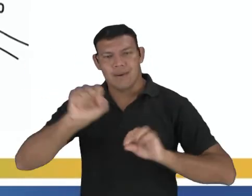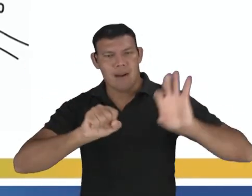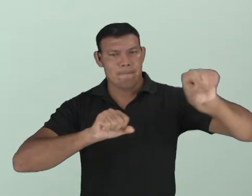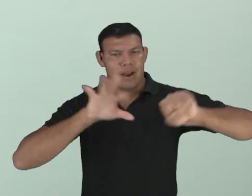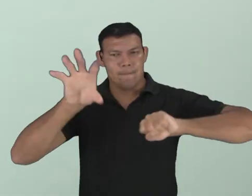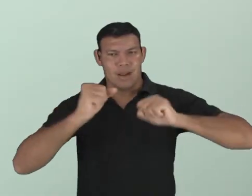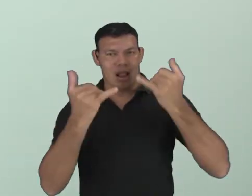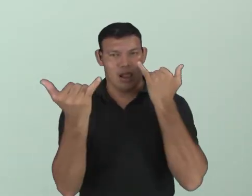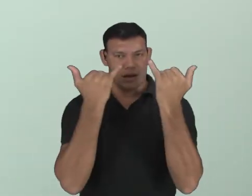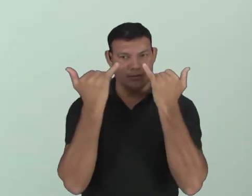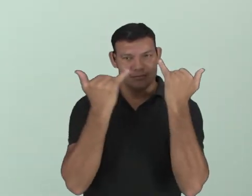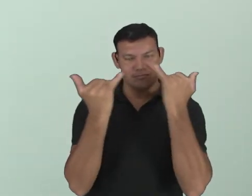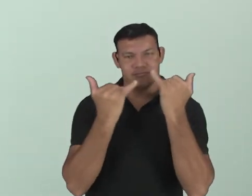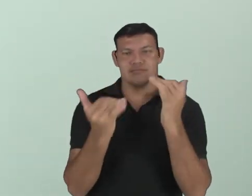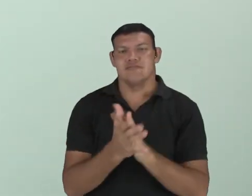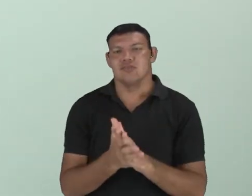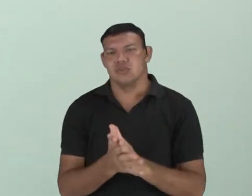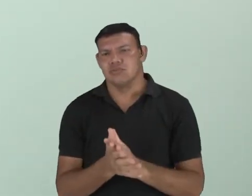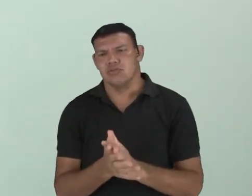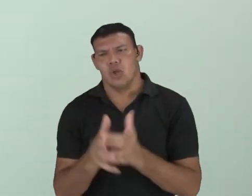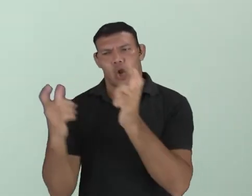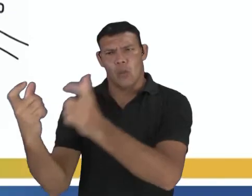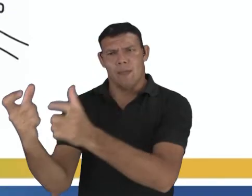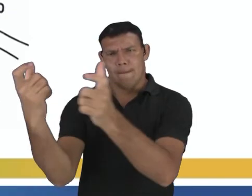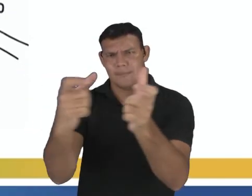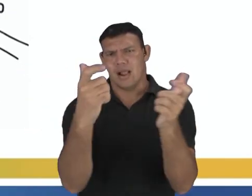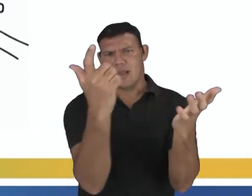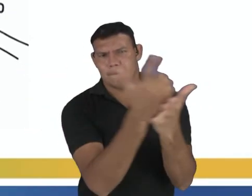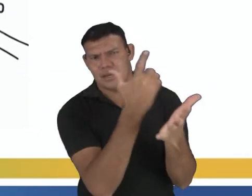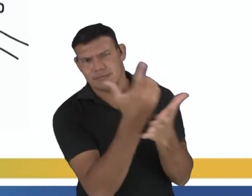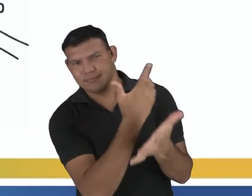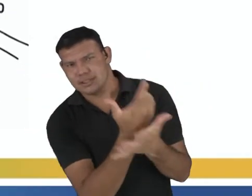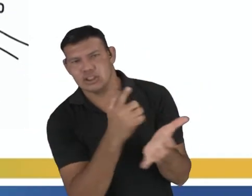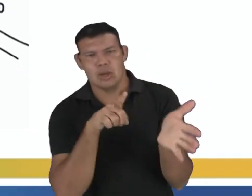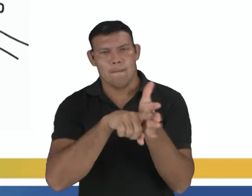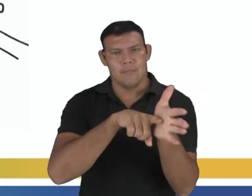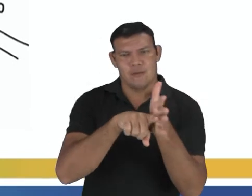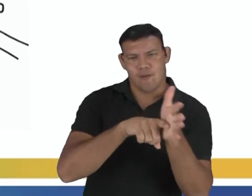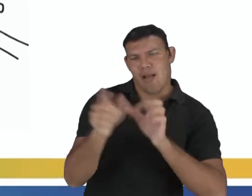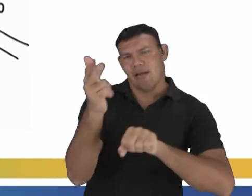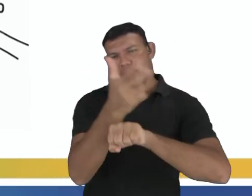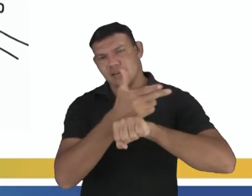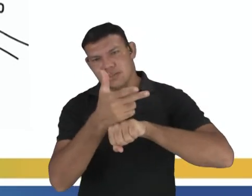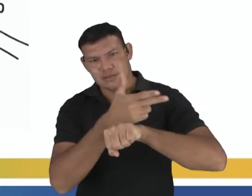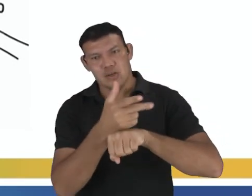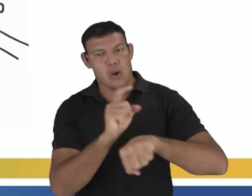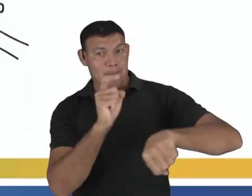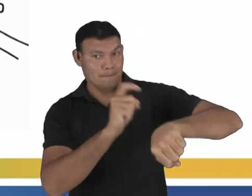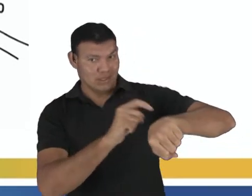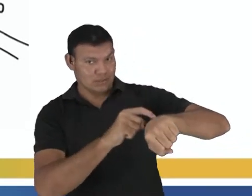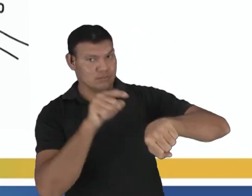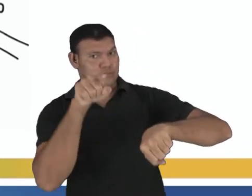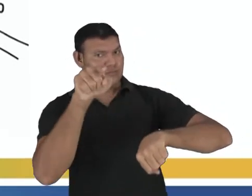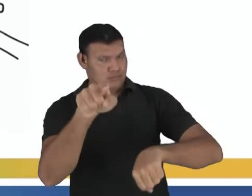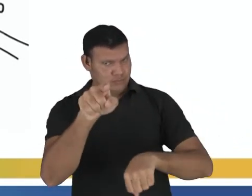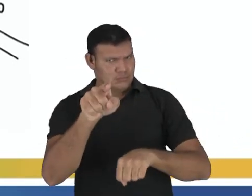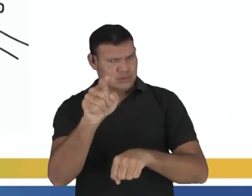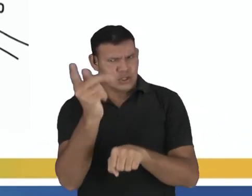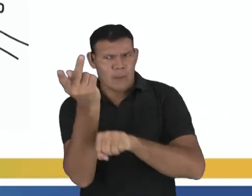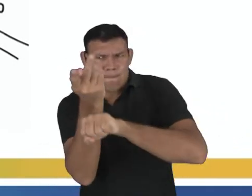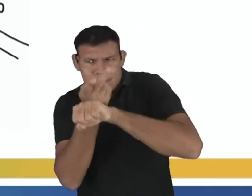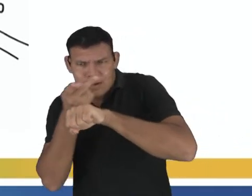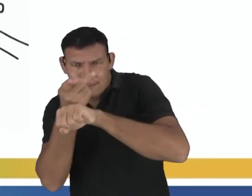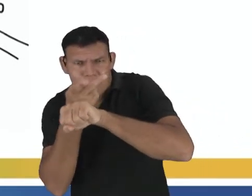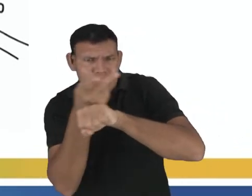fontes mais variadas possíveis. E aí pode ter livro, pode ser pesquisas, pode ser em formato de vídeo. É o momento em que você vai buscar